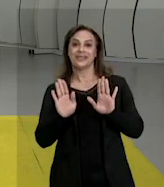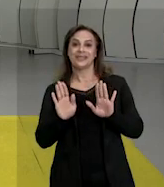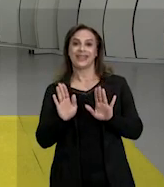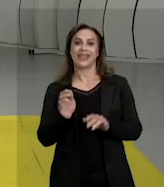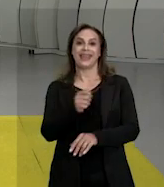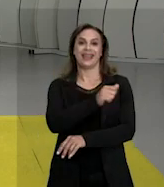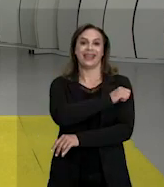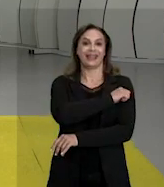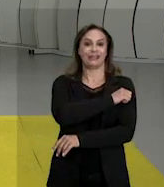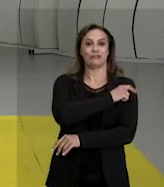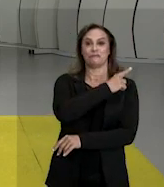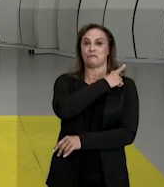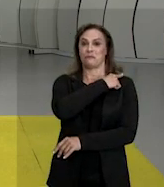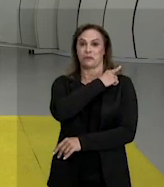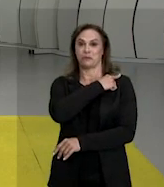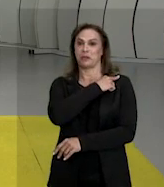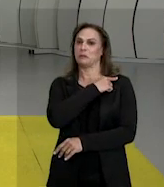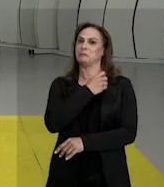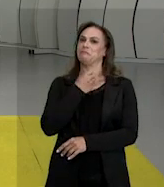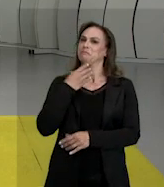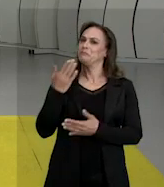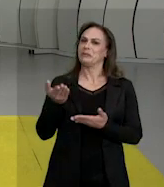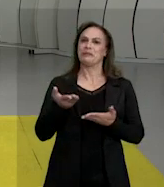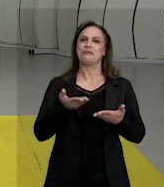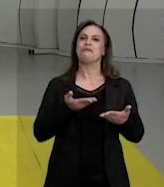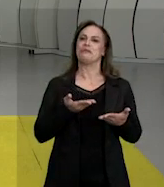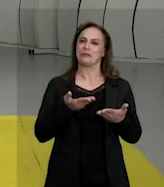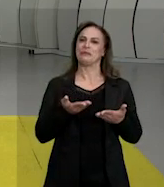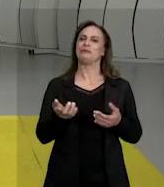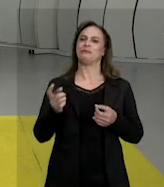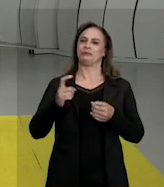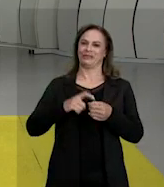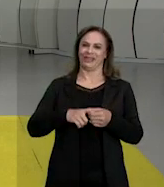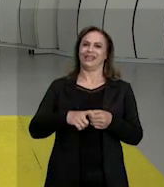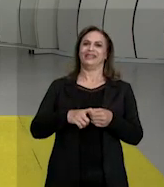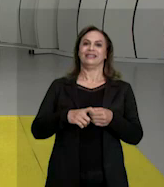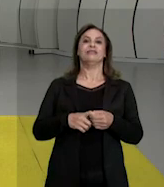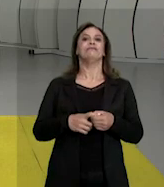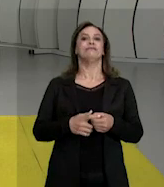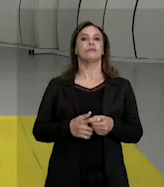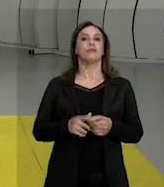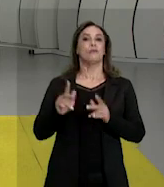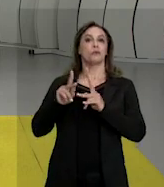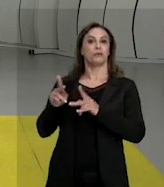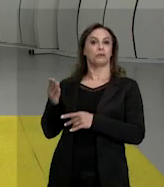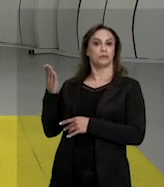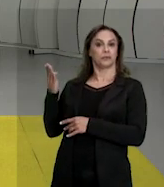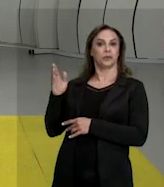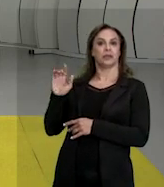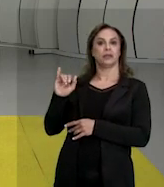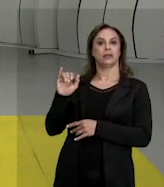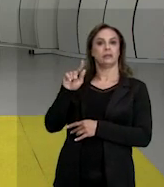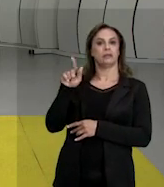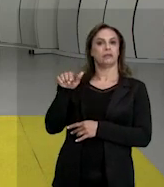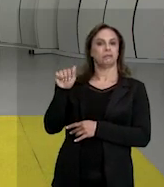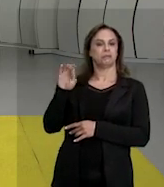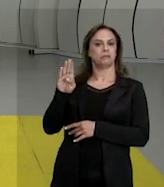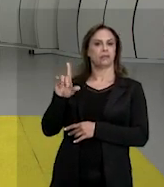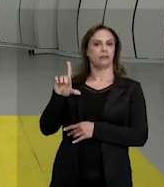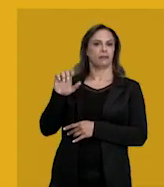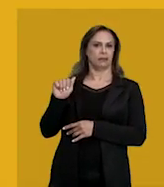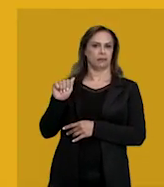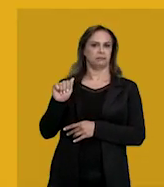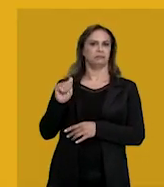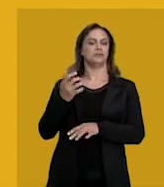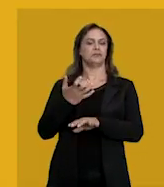do primeiro ano do ensino médio, seja bem-vindo de volta. Eu sou a professora Isabela, sou professora de Biologia da